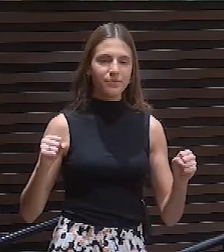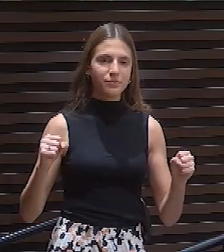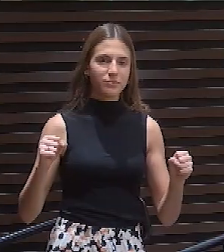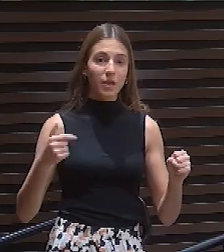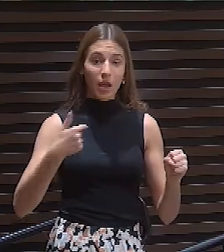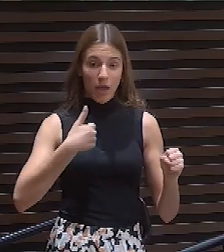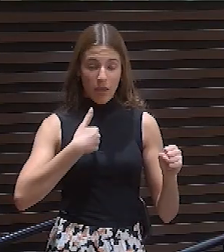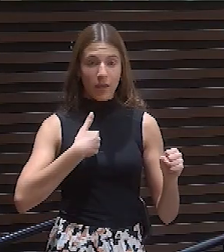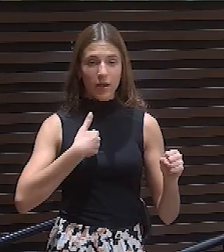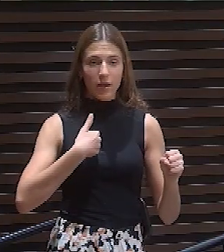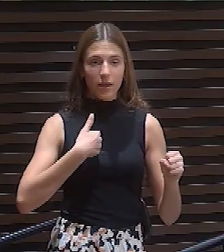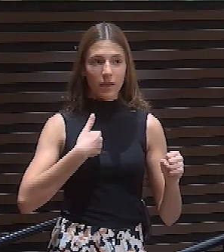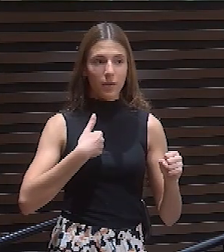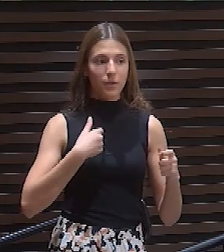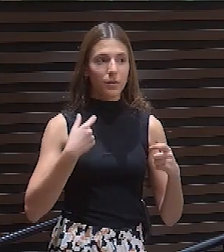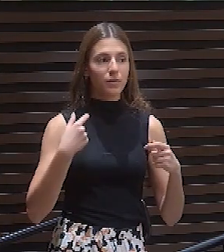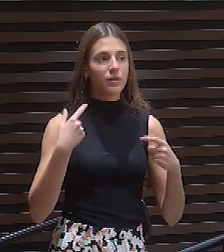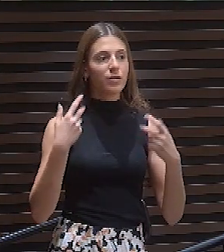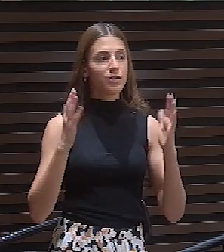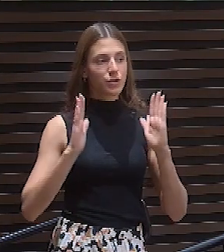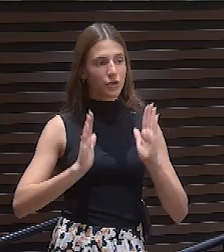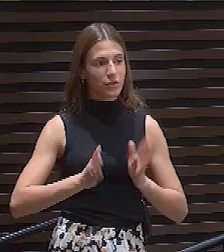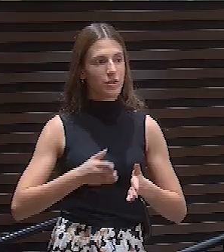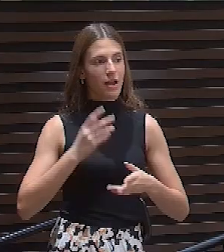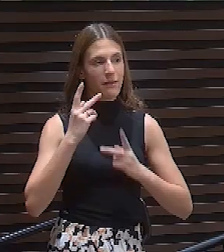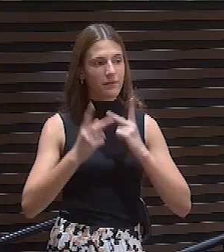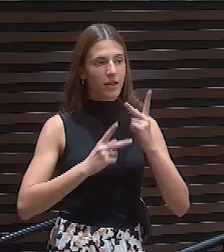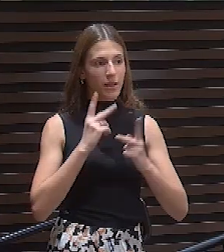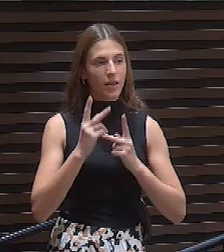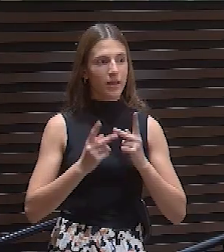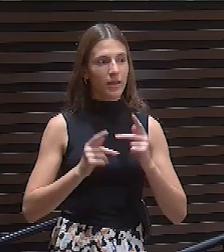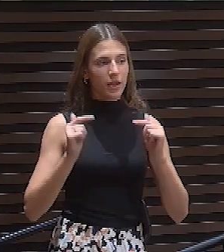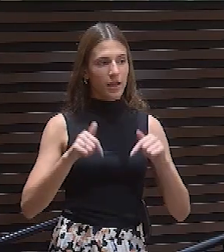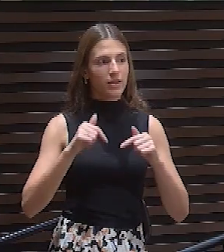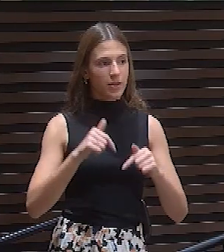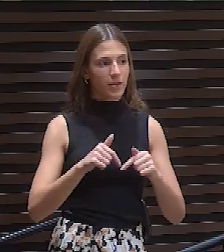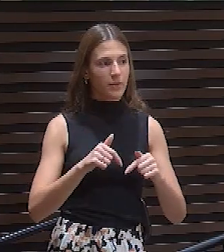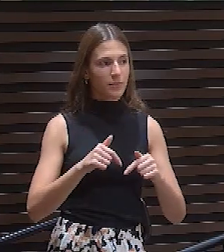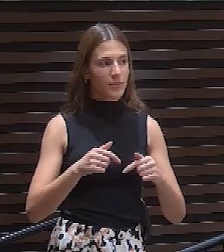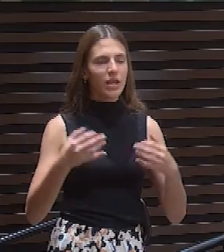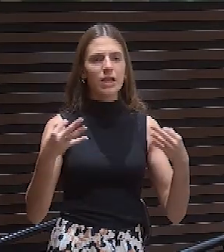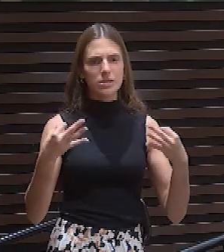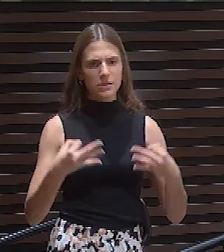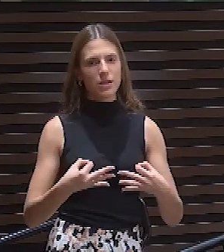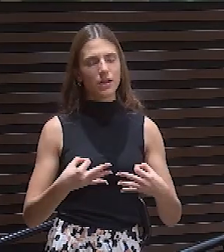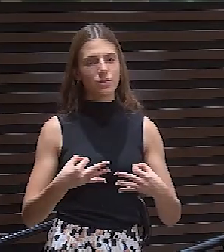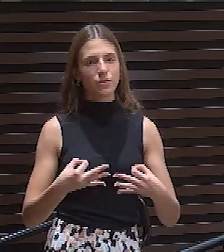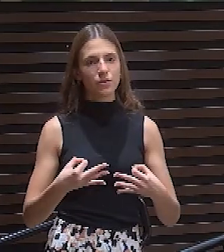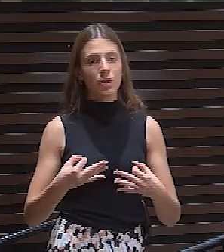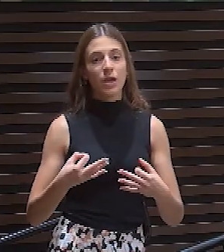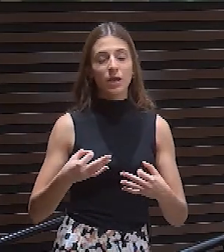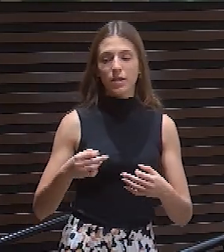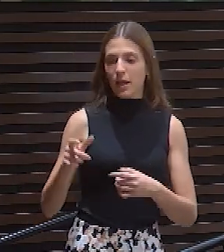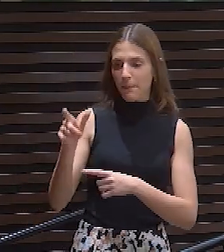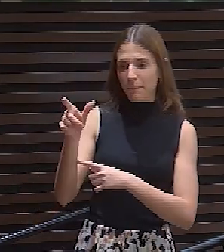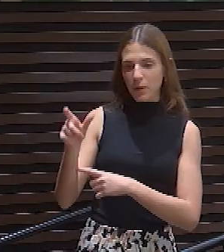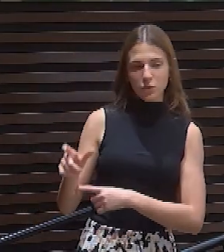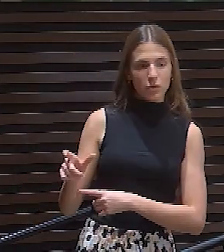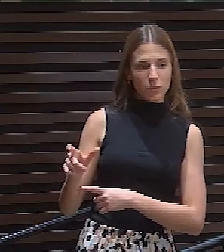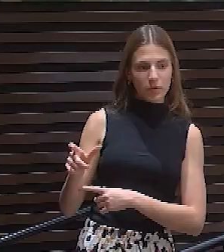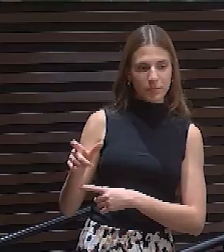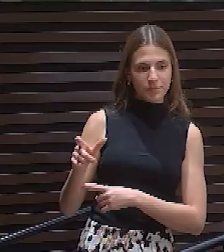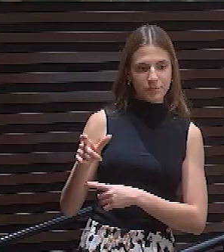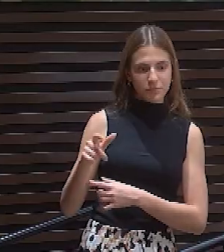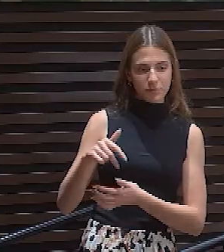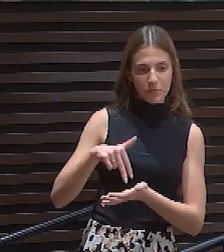Já preguei aqui algumas vezes, é uma convicção de que aquele paralítico do